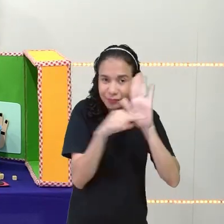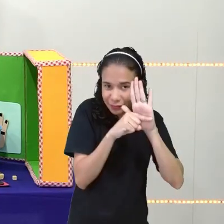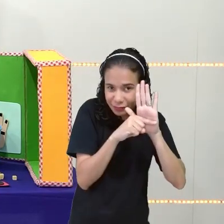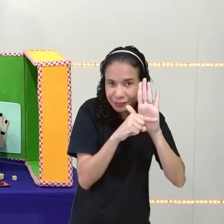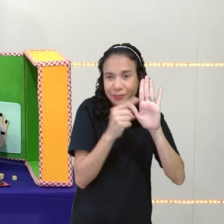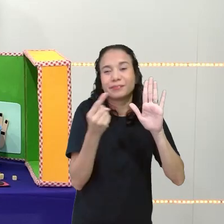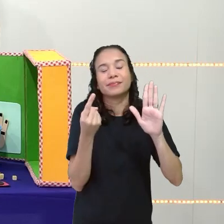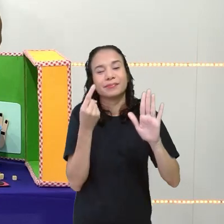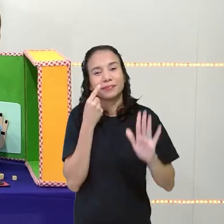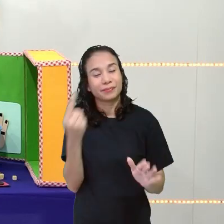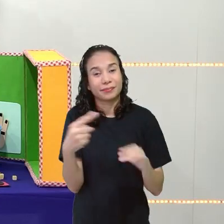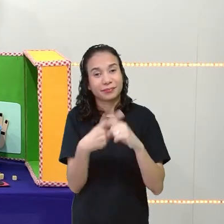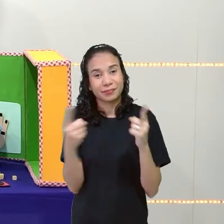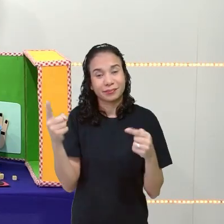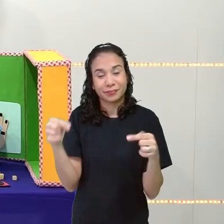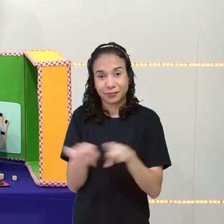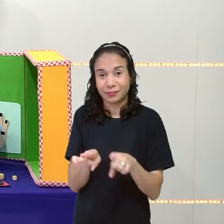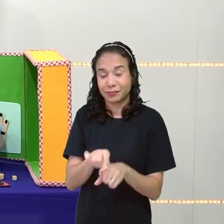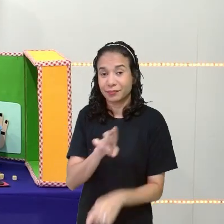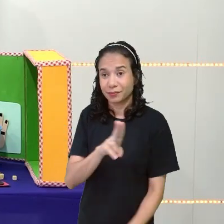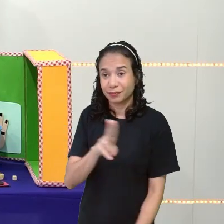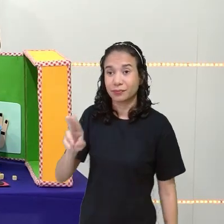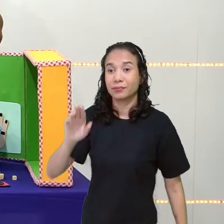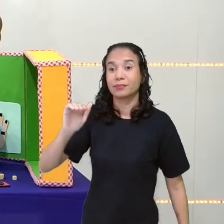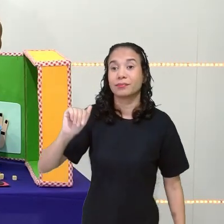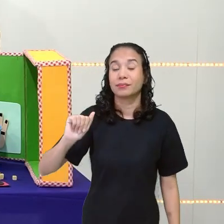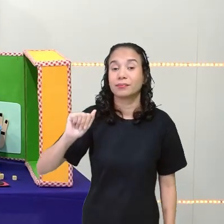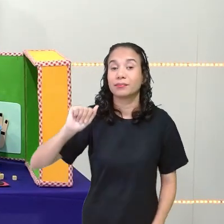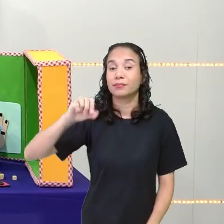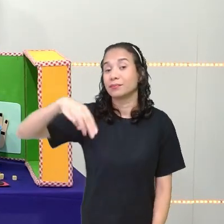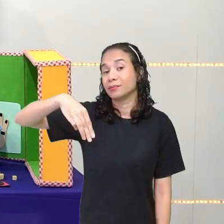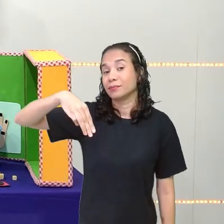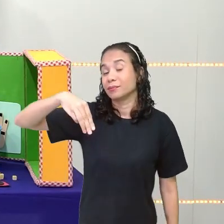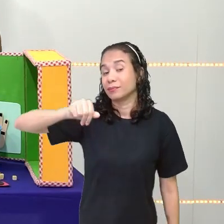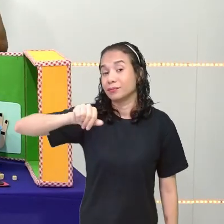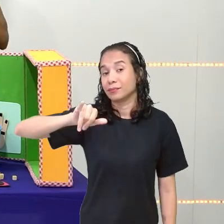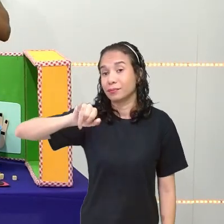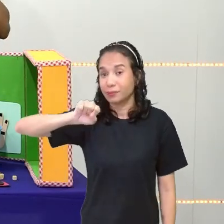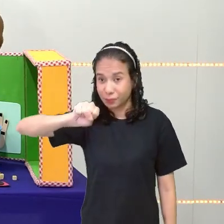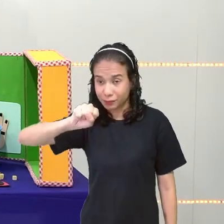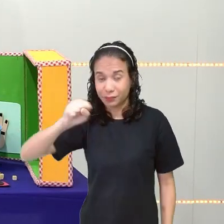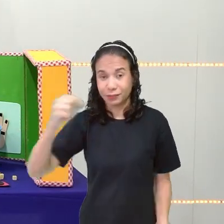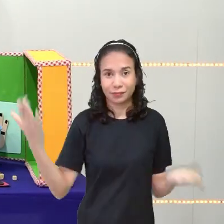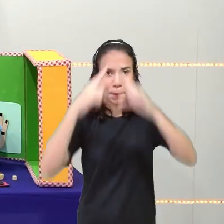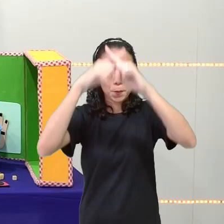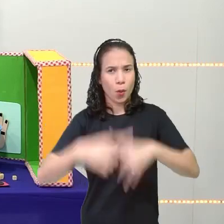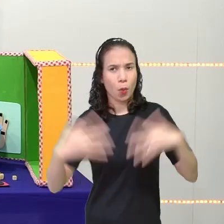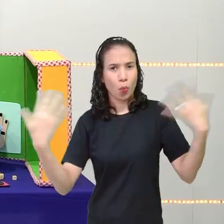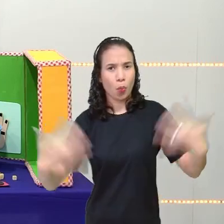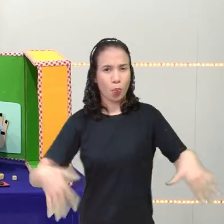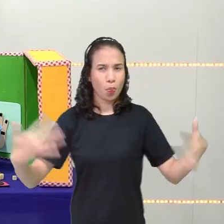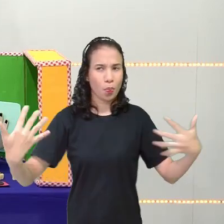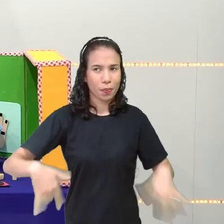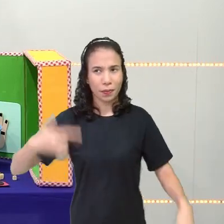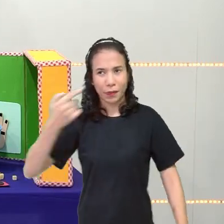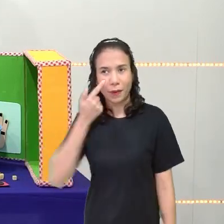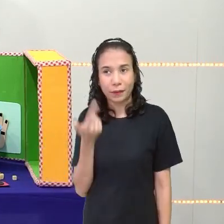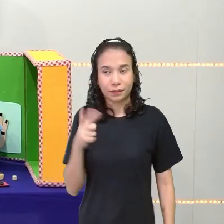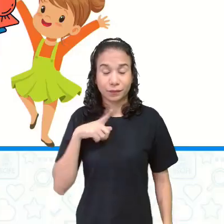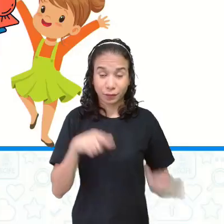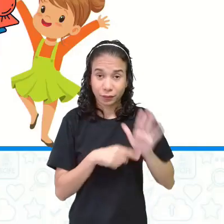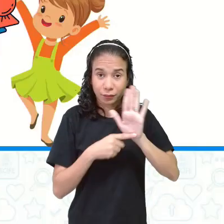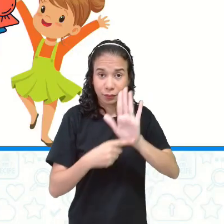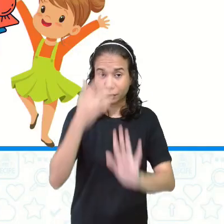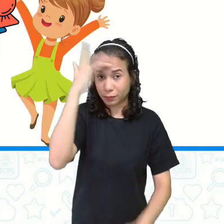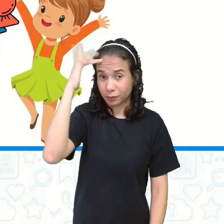que é um tracinho. Mas ele tem um nome, e o nome dele é mais. Tá certo? Então, vamos para o desafio. Com a